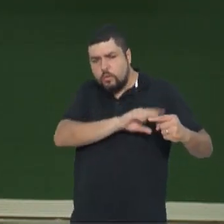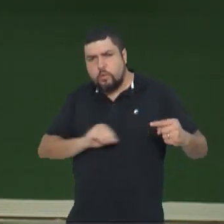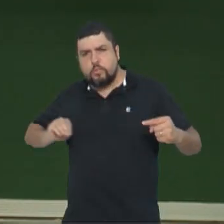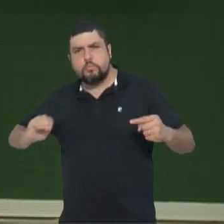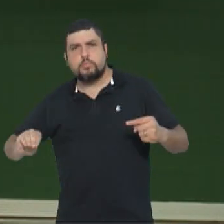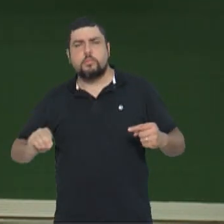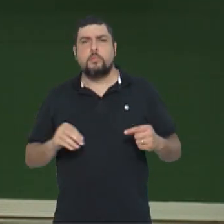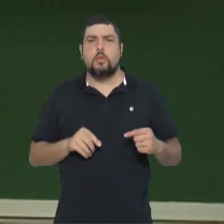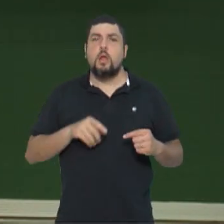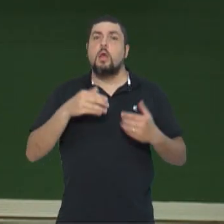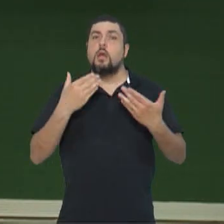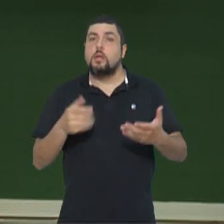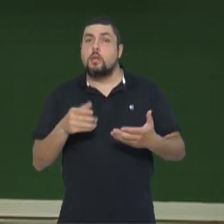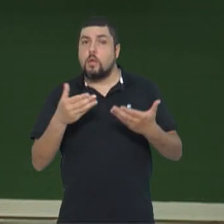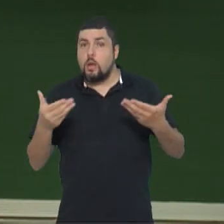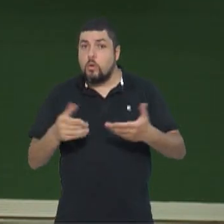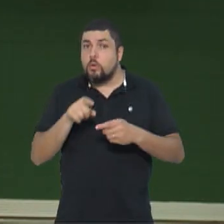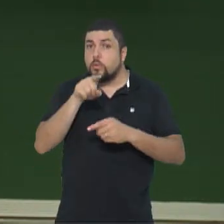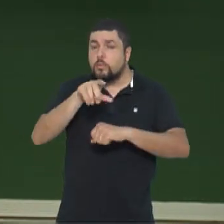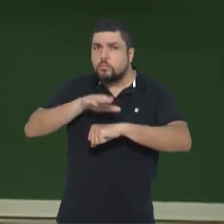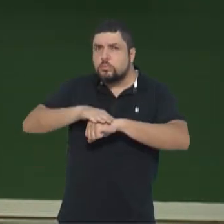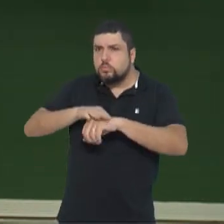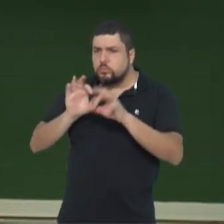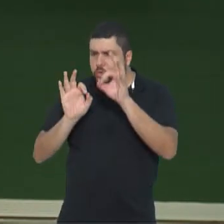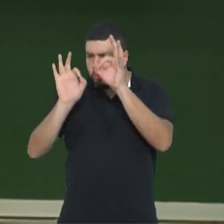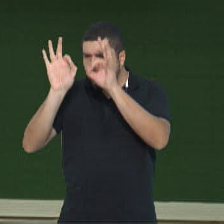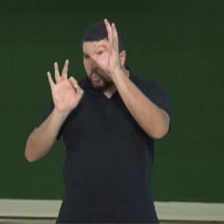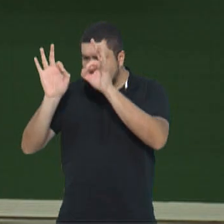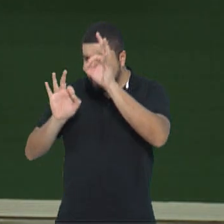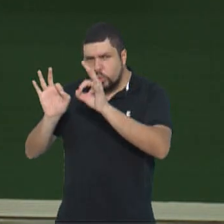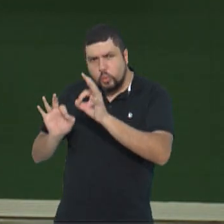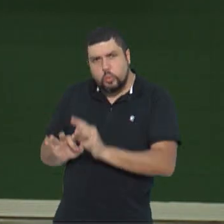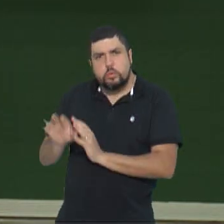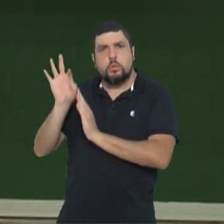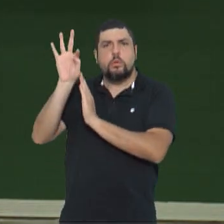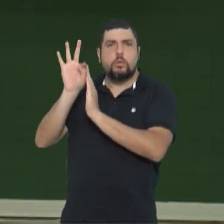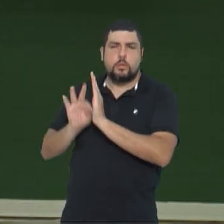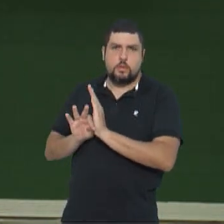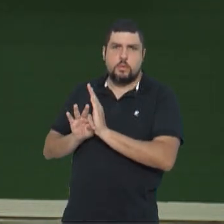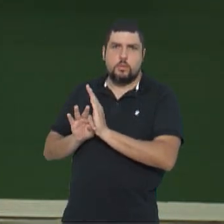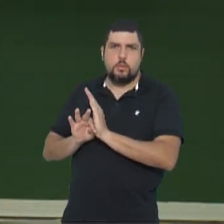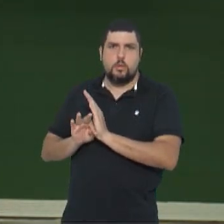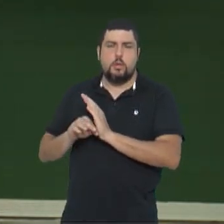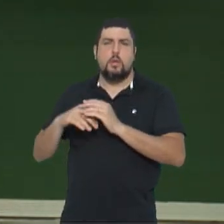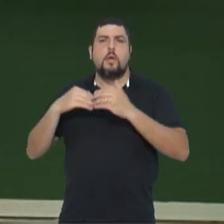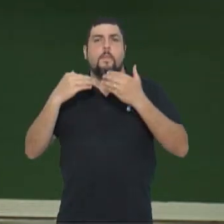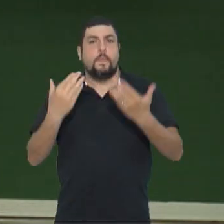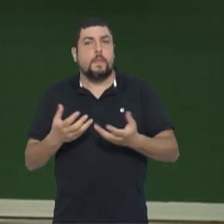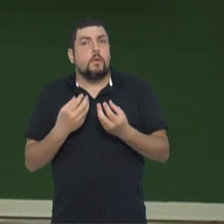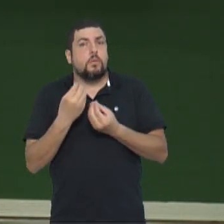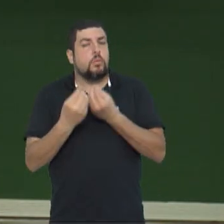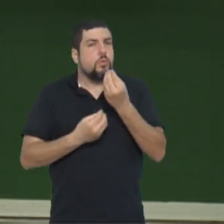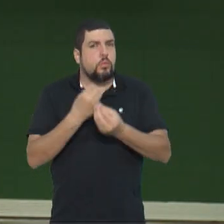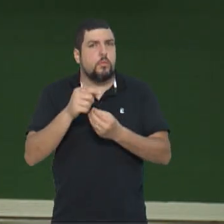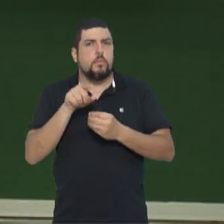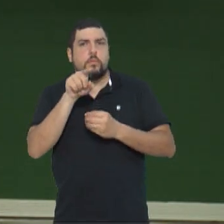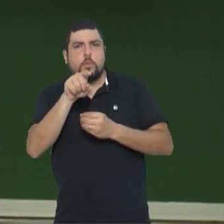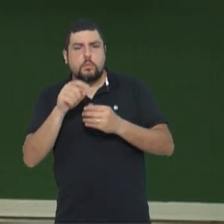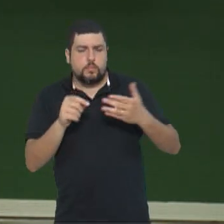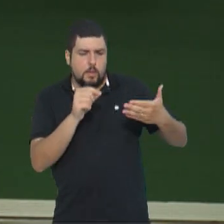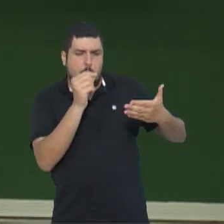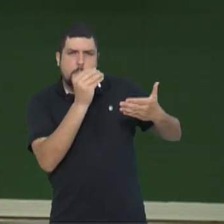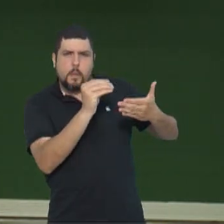em forma de texto mesmo, escrito. Isso você está pensando ainda lá, ticando, né? Ali colocando